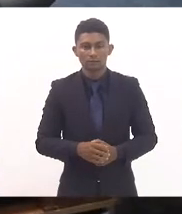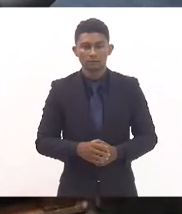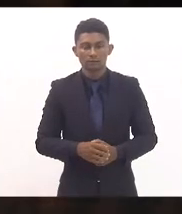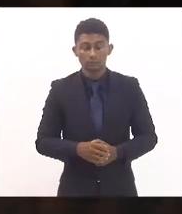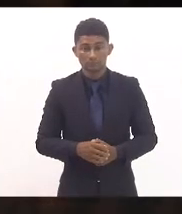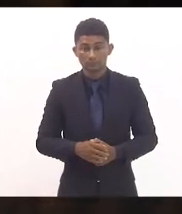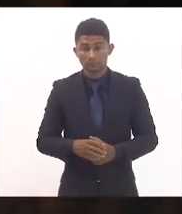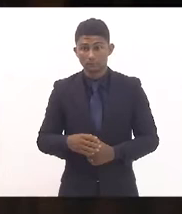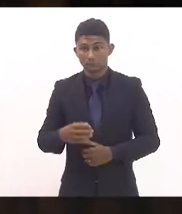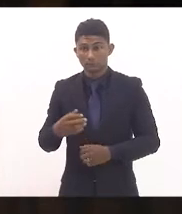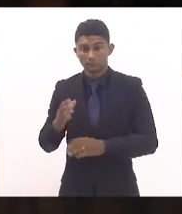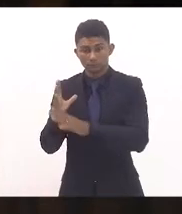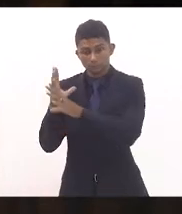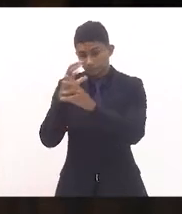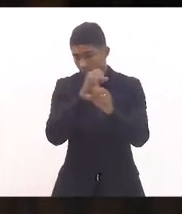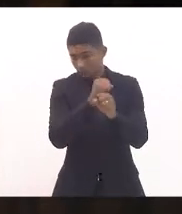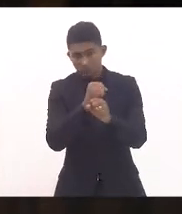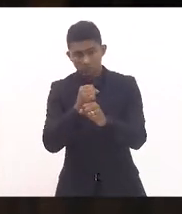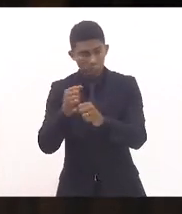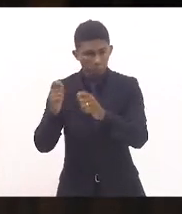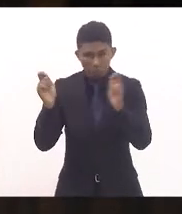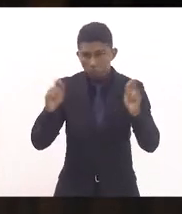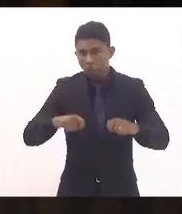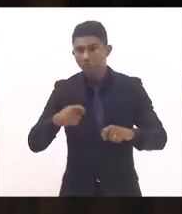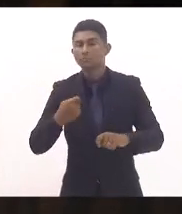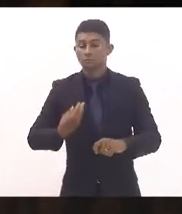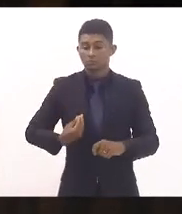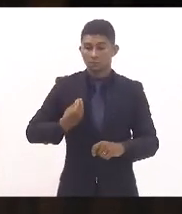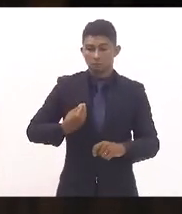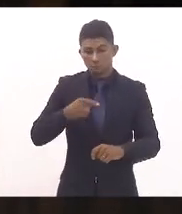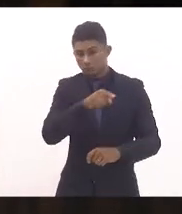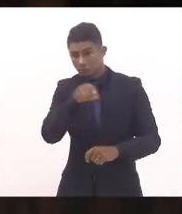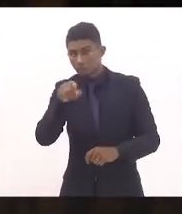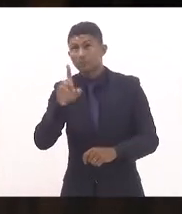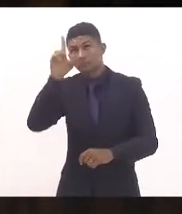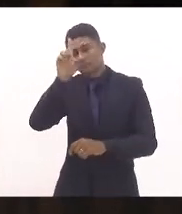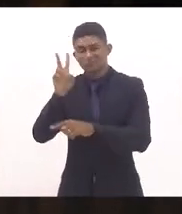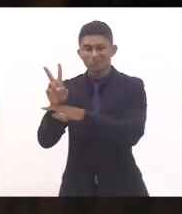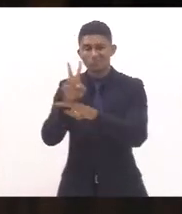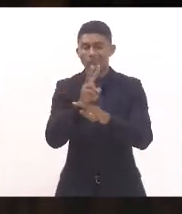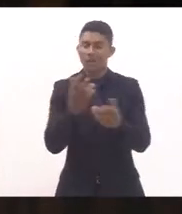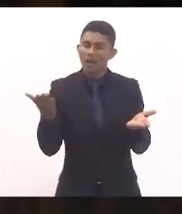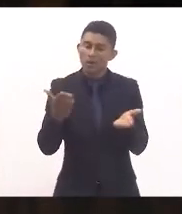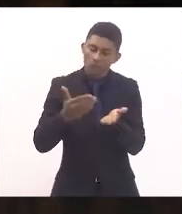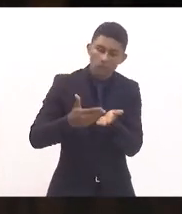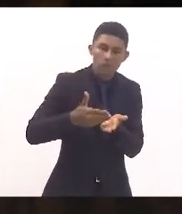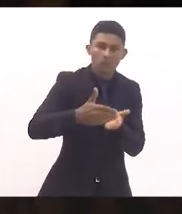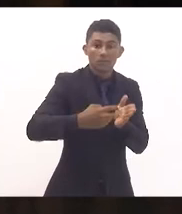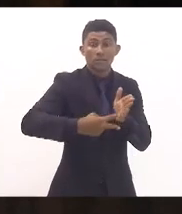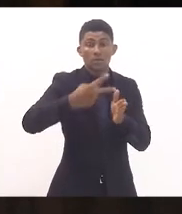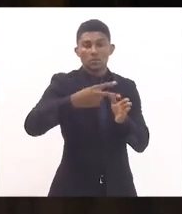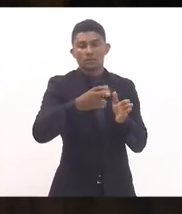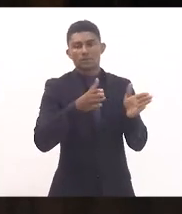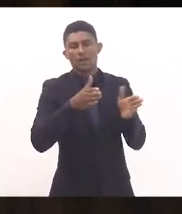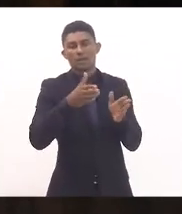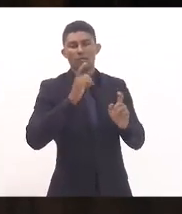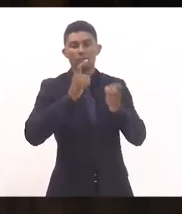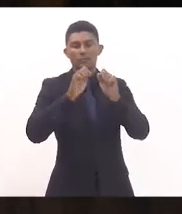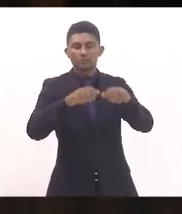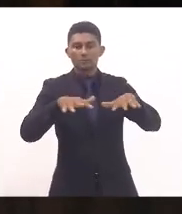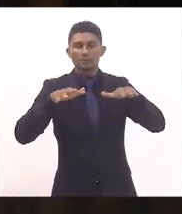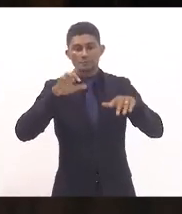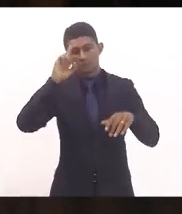Havendo número legal sobre a proteção de Deus, iniciamos os nossos trabalhos. Está aberta a segunda sessão extraordinária do dia